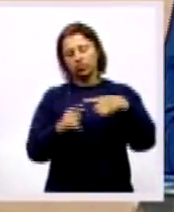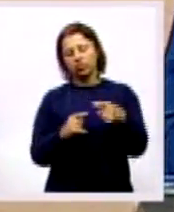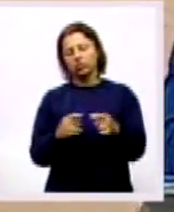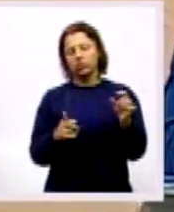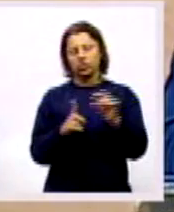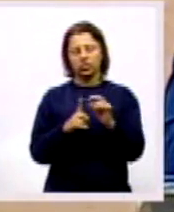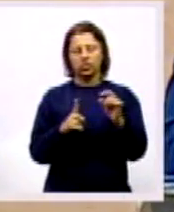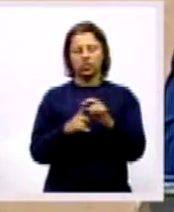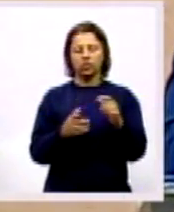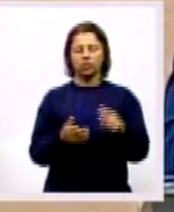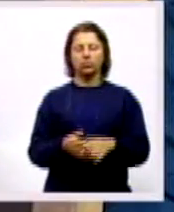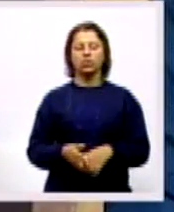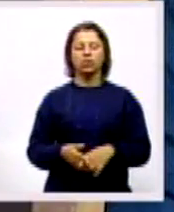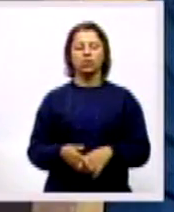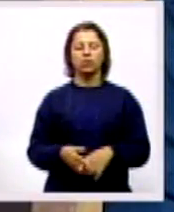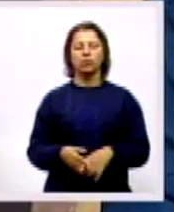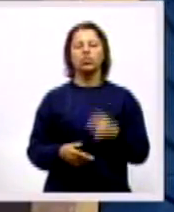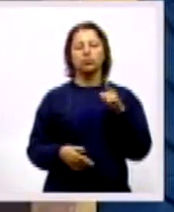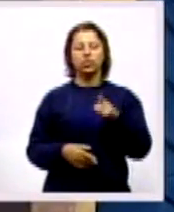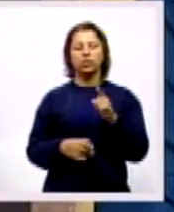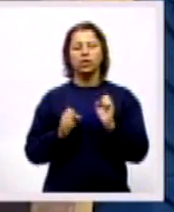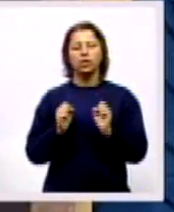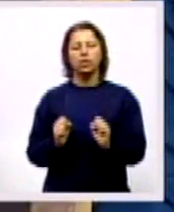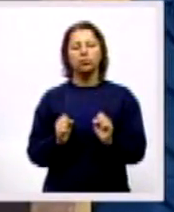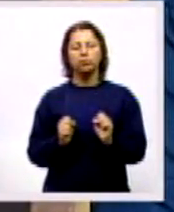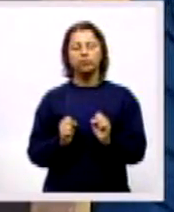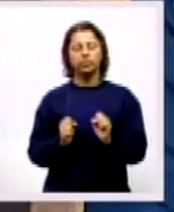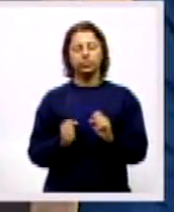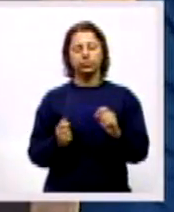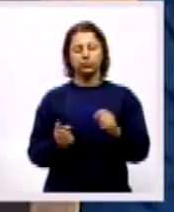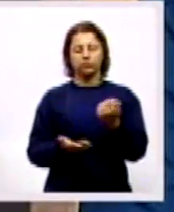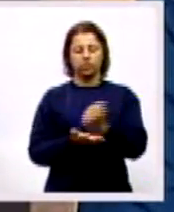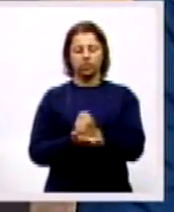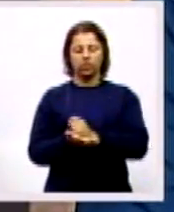que está em casa também, se quiser nos acompanhar com a Bíblia na mão.